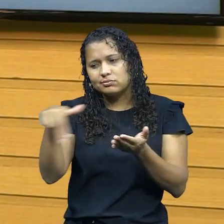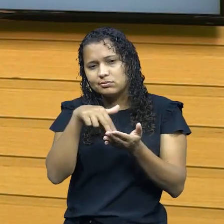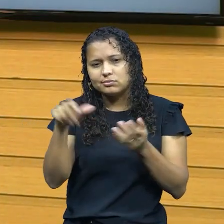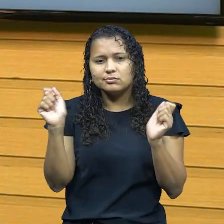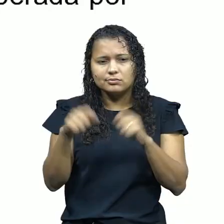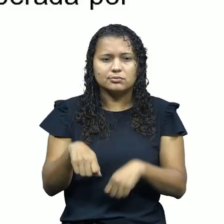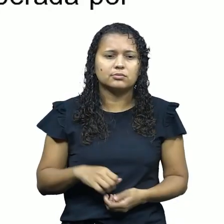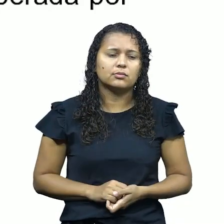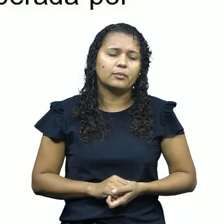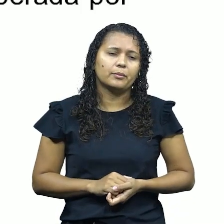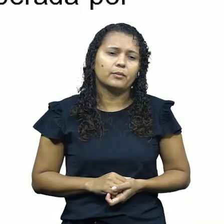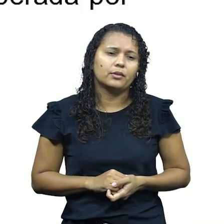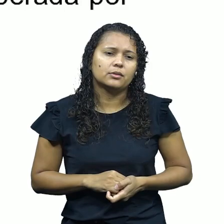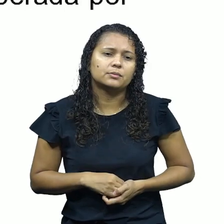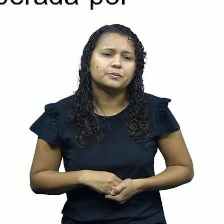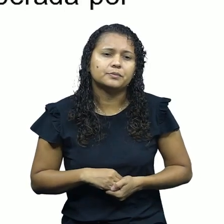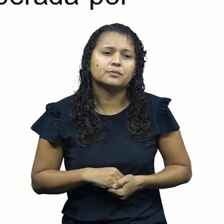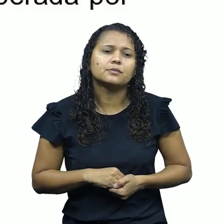transportadoras.